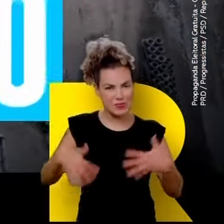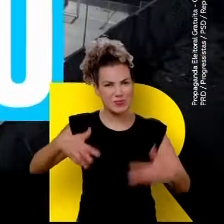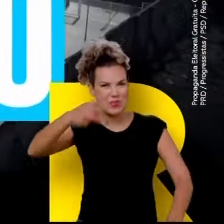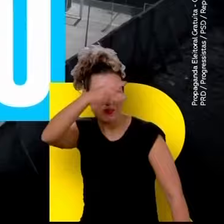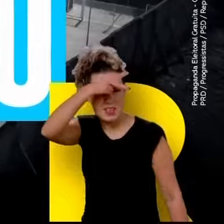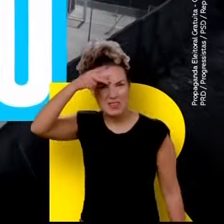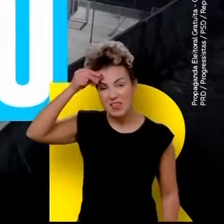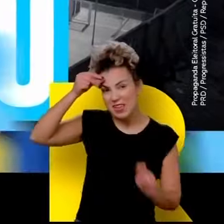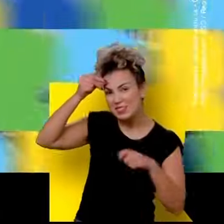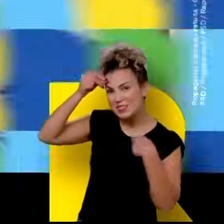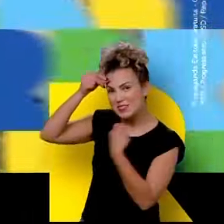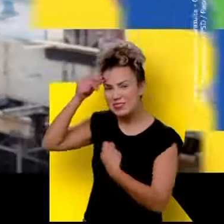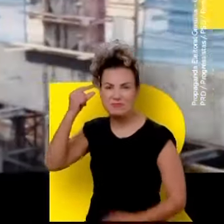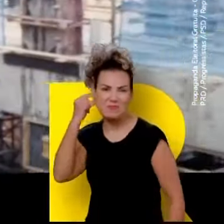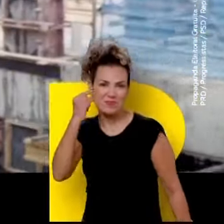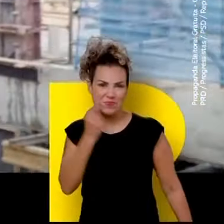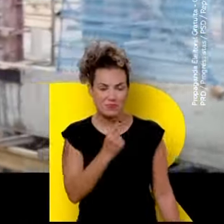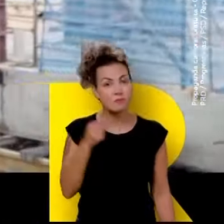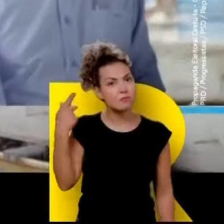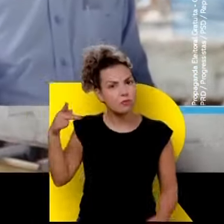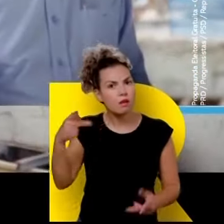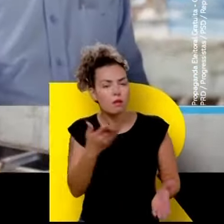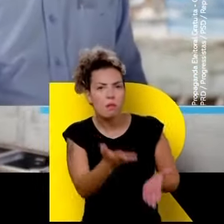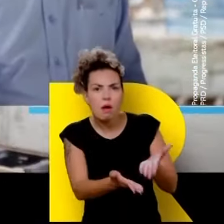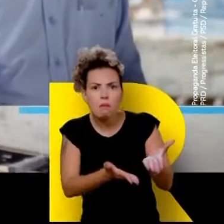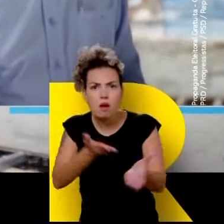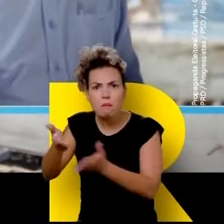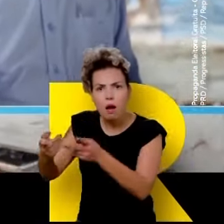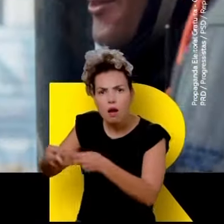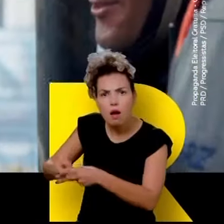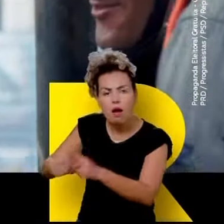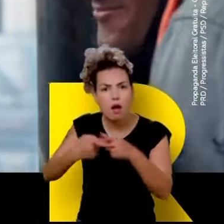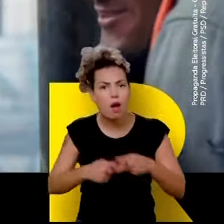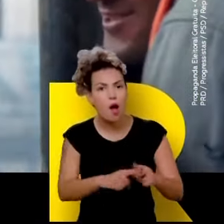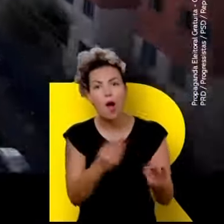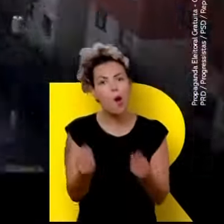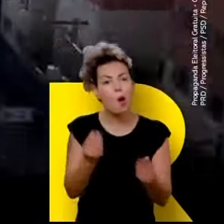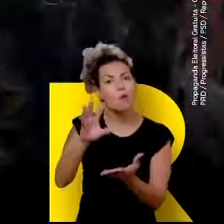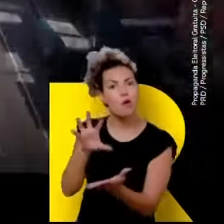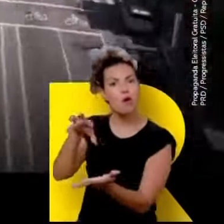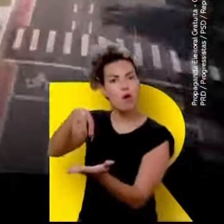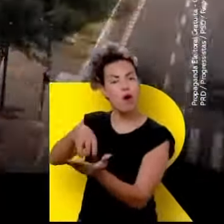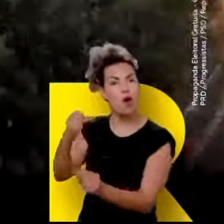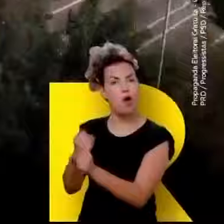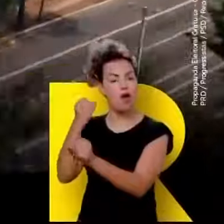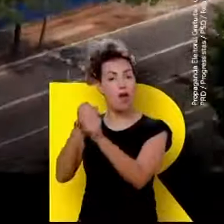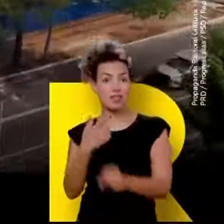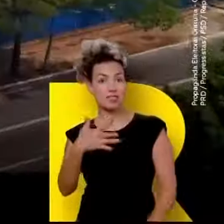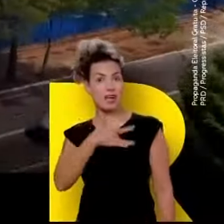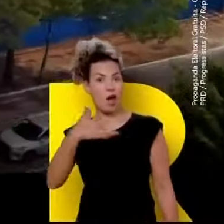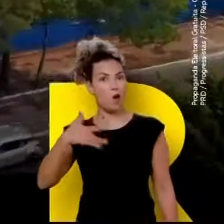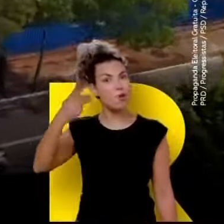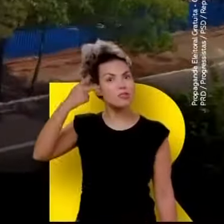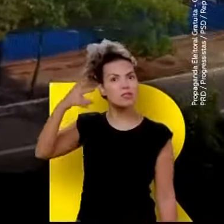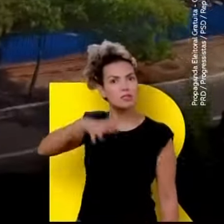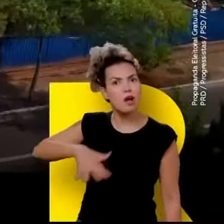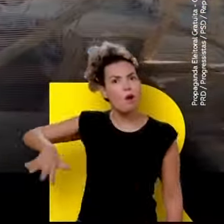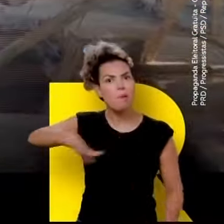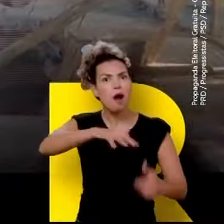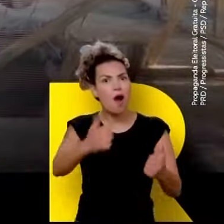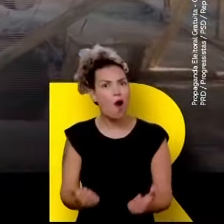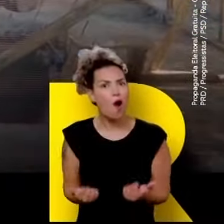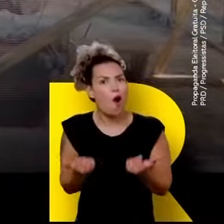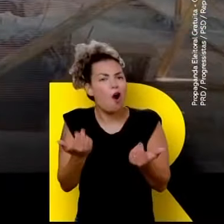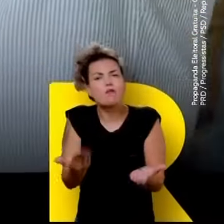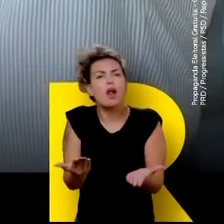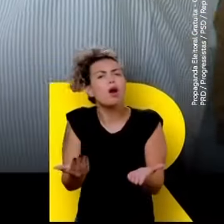meu prefeito! Com Ricardo Nunes, o cuidado também está garantido com o Paulistão da Saúde, que vai ser o primeiro complexo